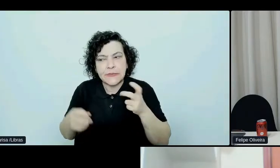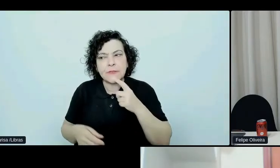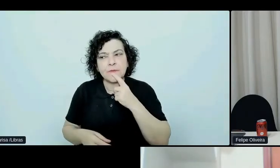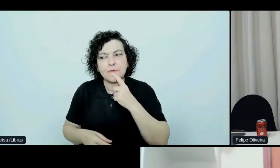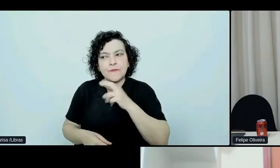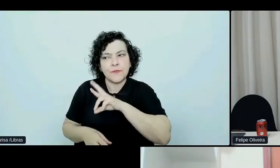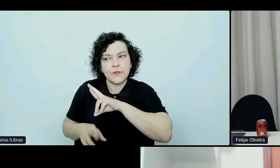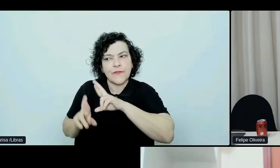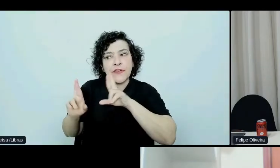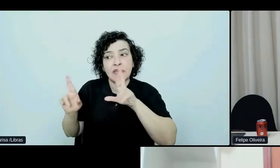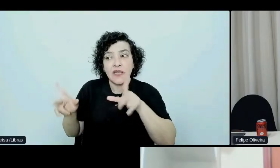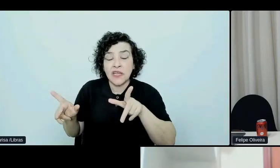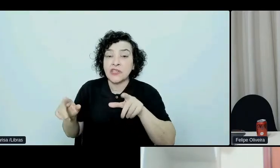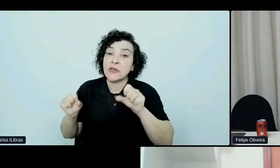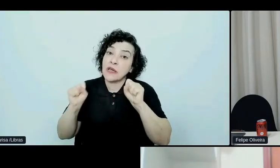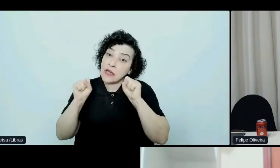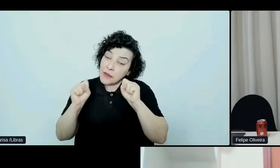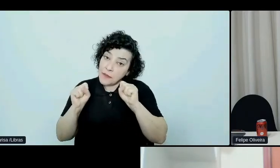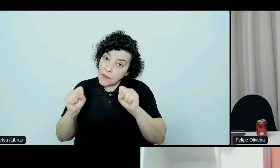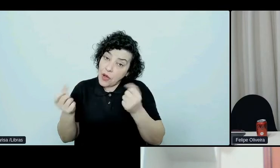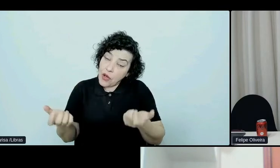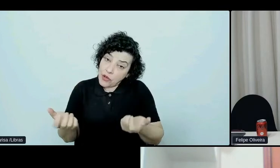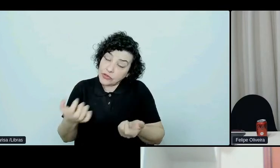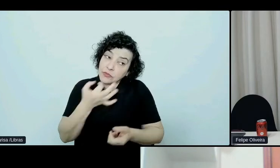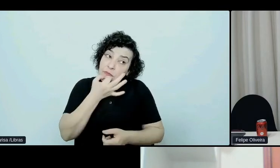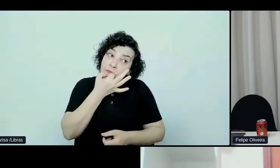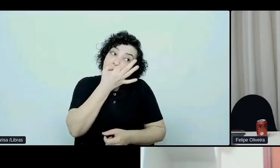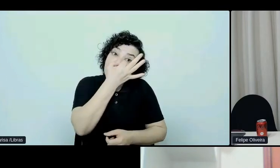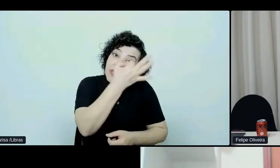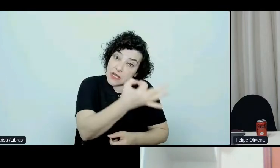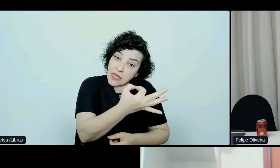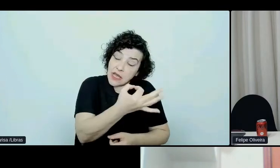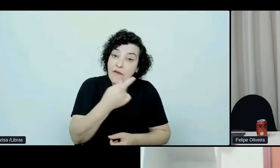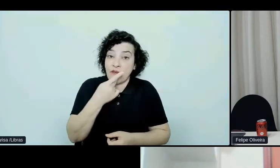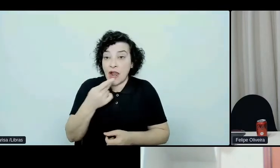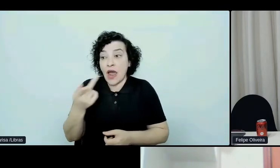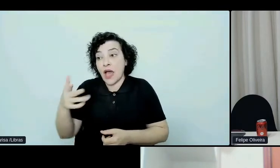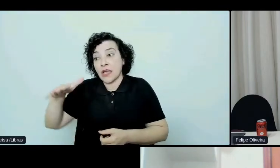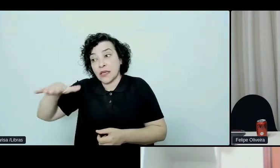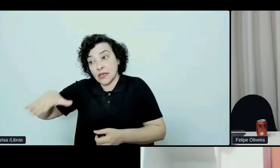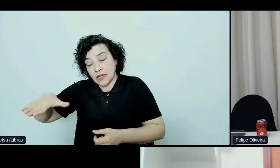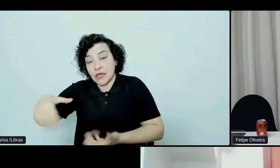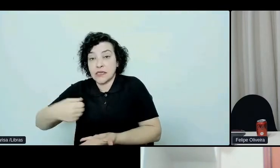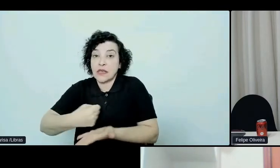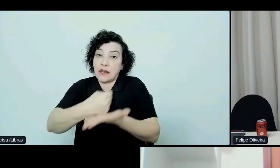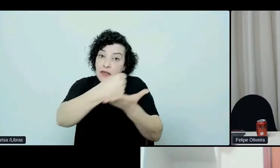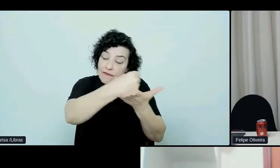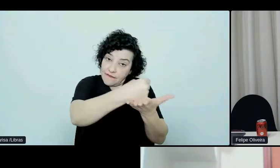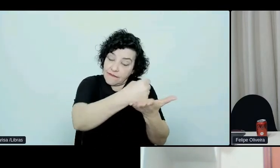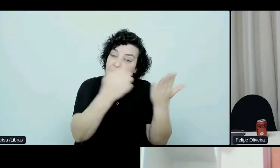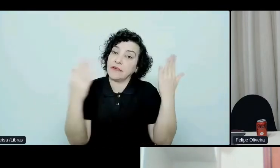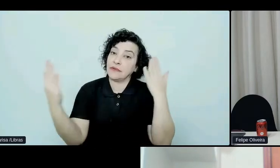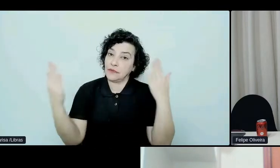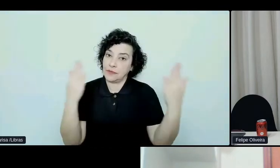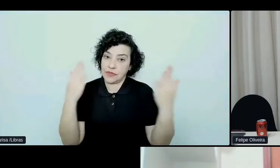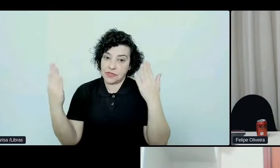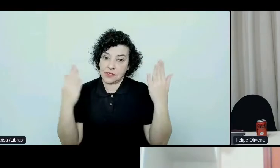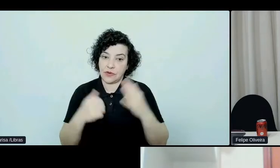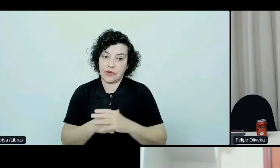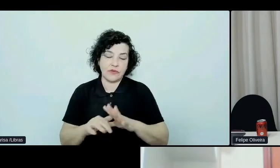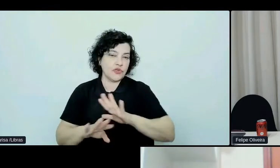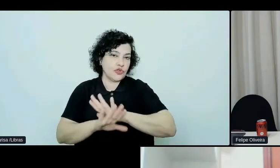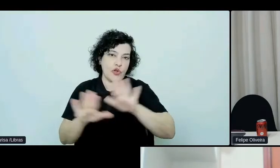falou de repente, os professores terem como está identificando alguma coisa, eles podem ver que algo não está